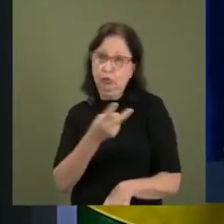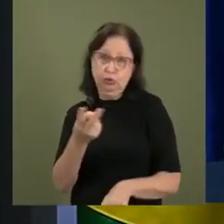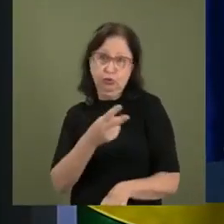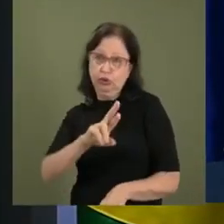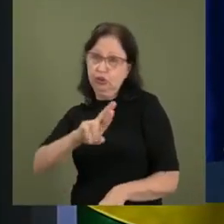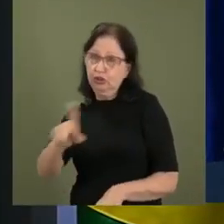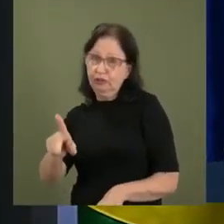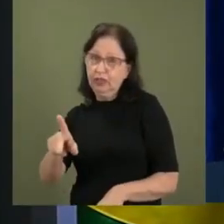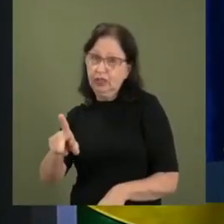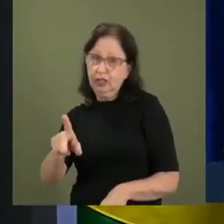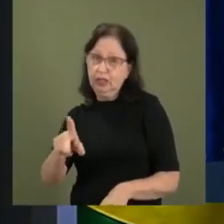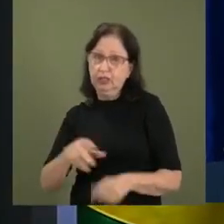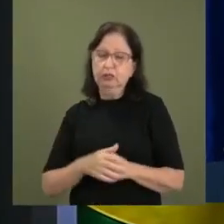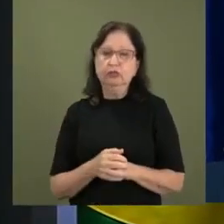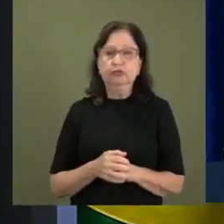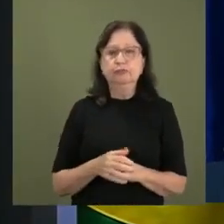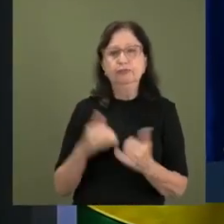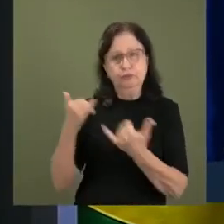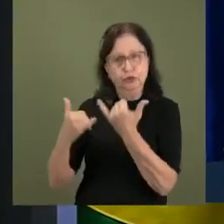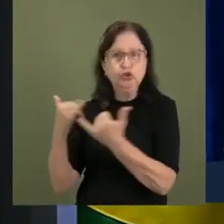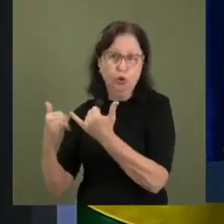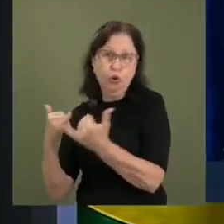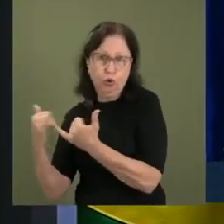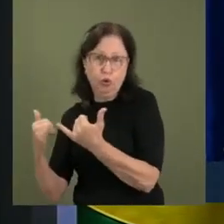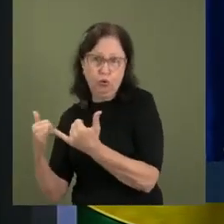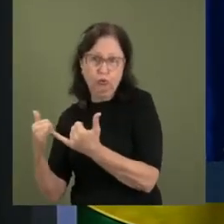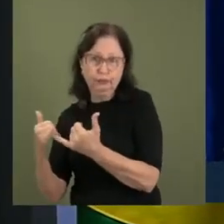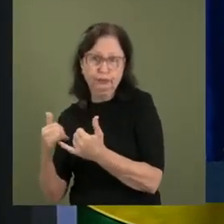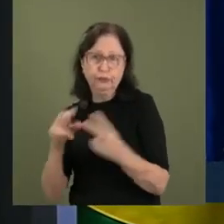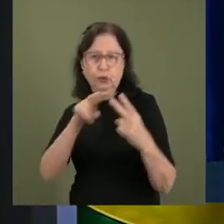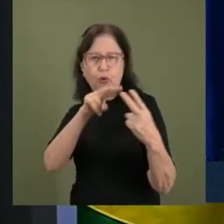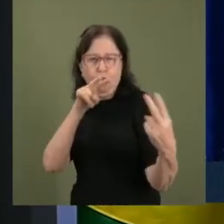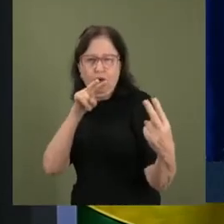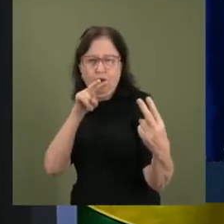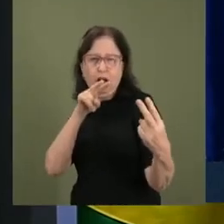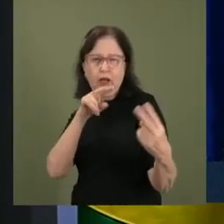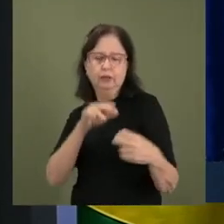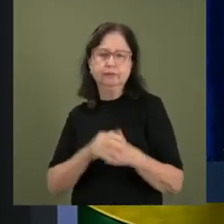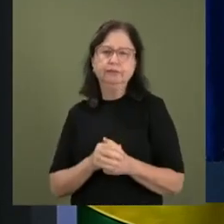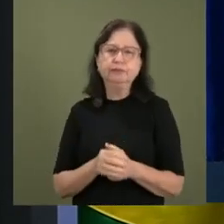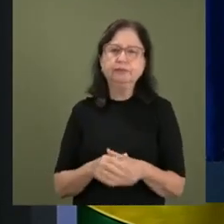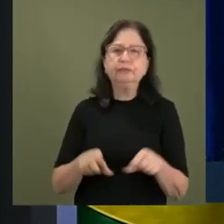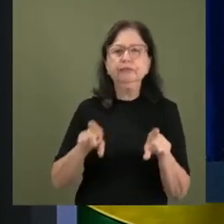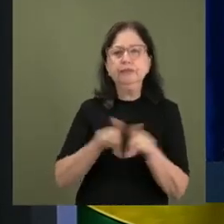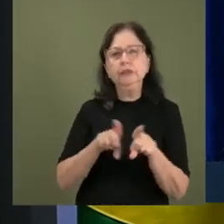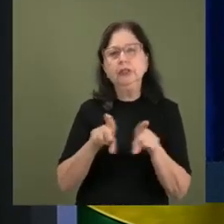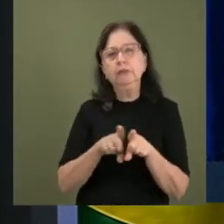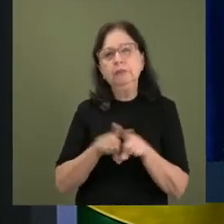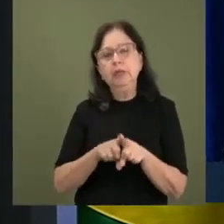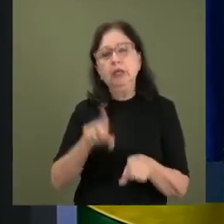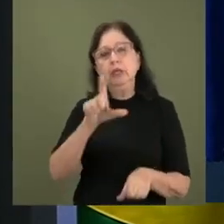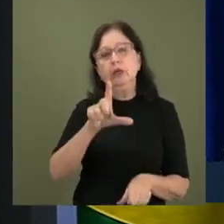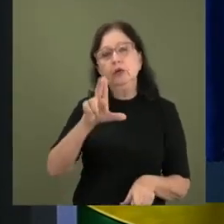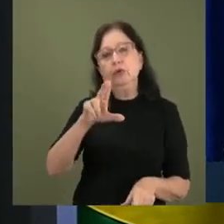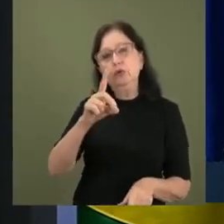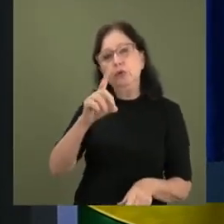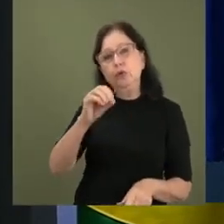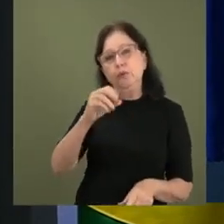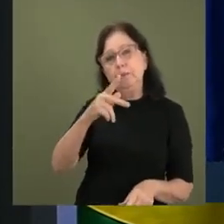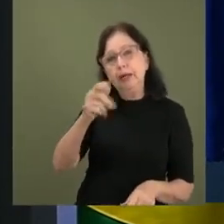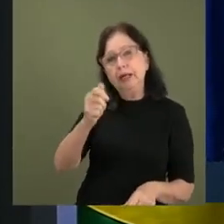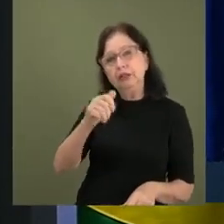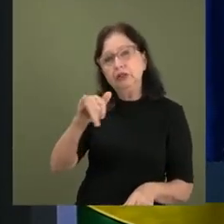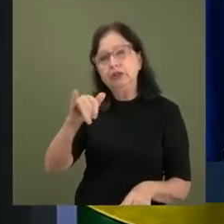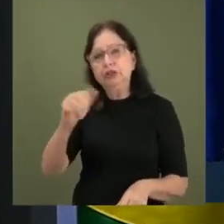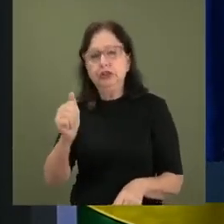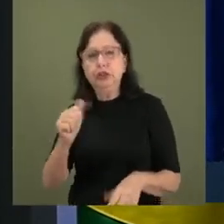Quando a gente está pensando no transtorno de jogo, que é a ludopatia, a gente está pensando que é uma pessoa que, após perder o